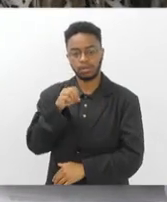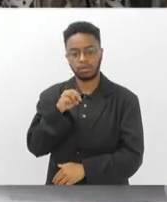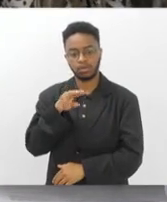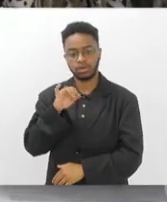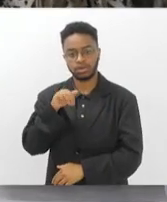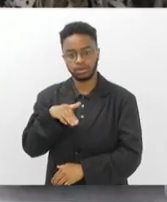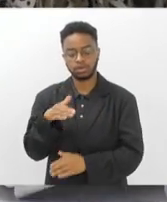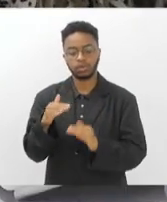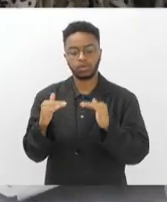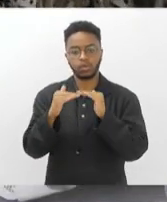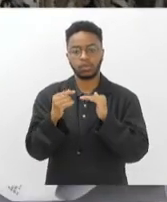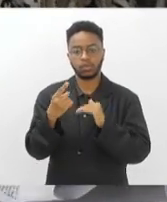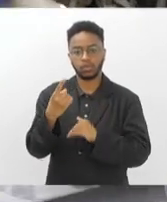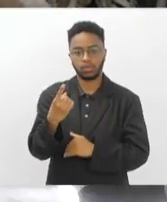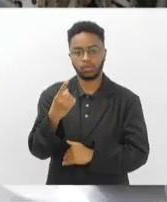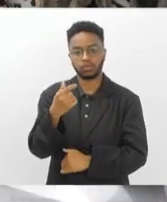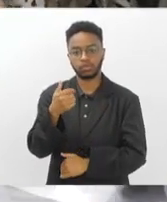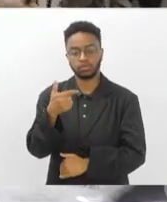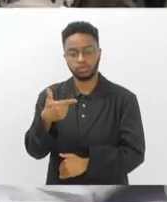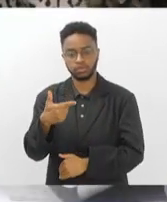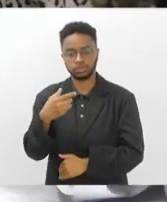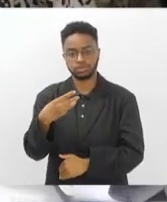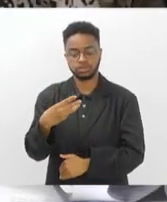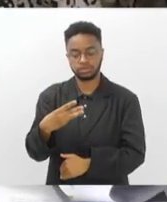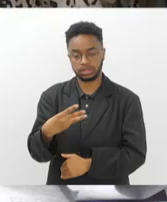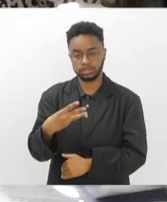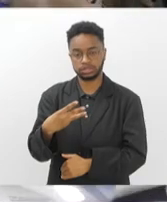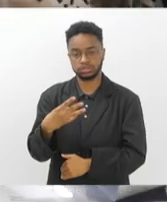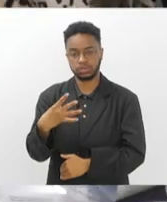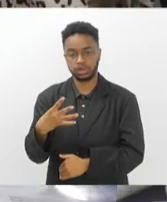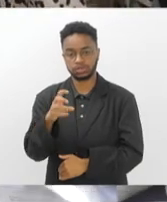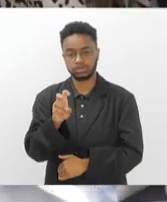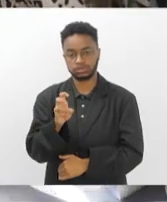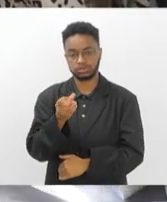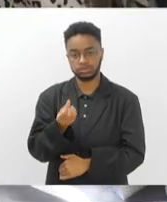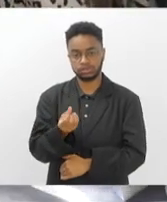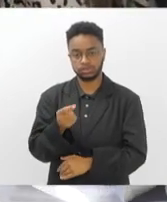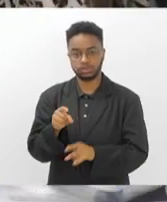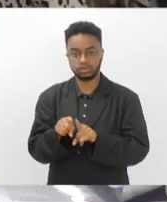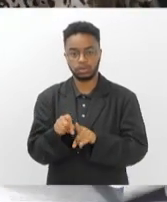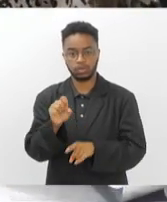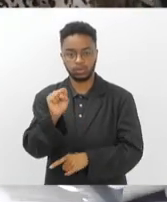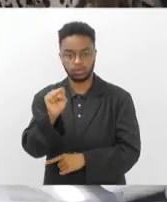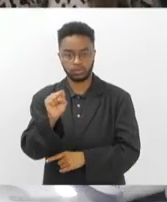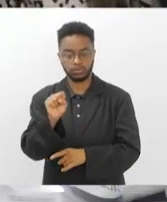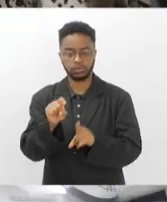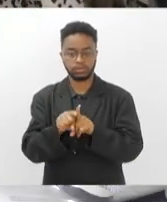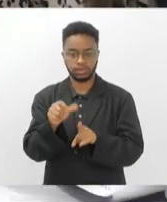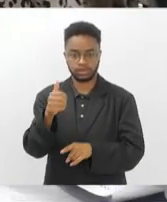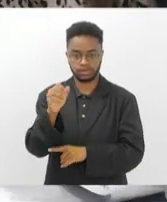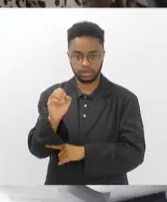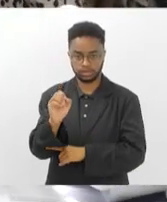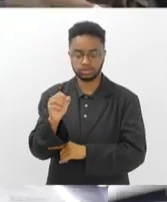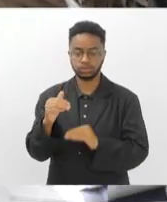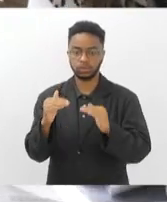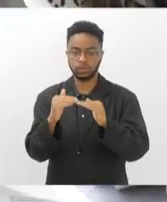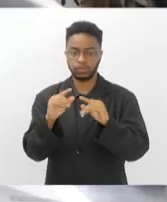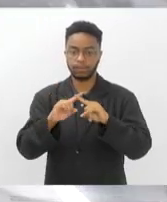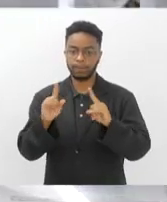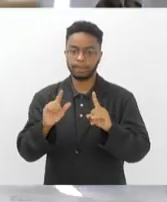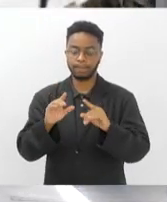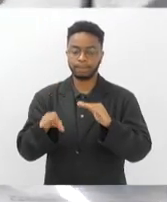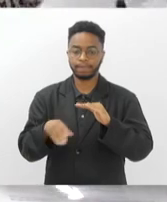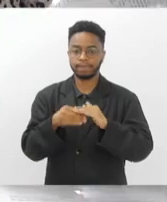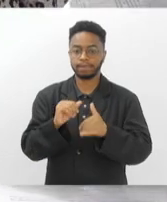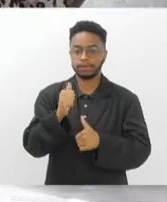número 1, 2, 3, 4, 5... 6 e 8 e 10. Favorável com subemenda à